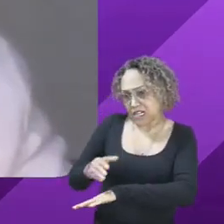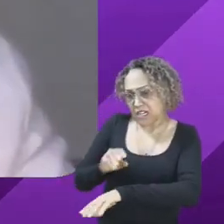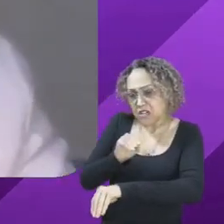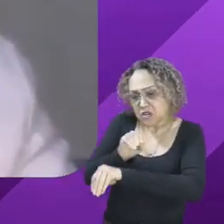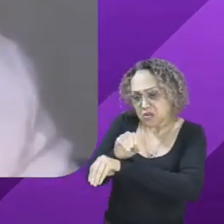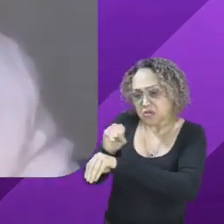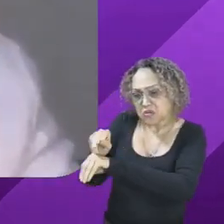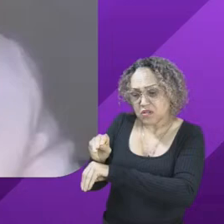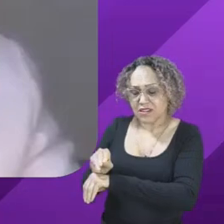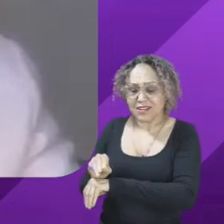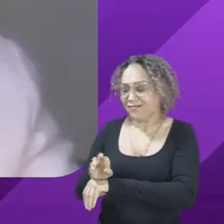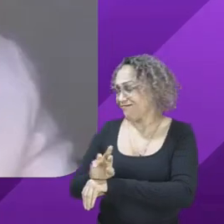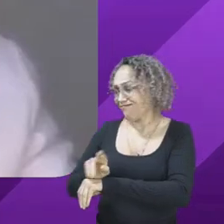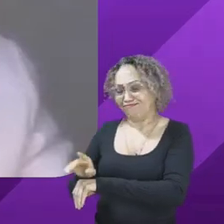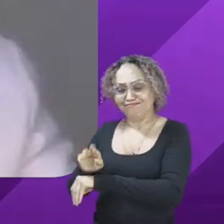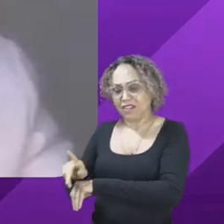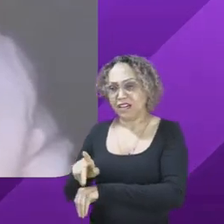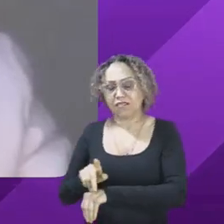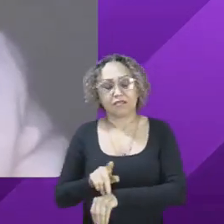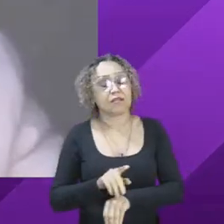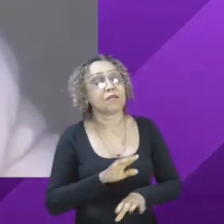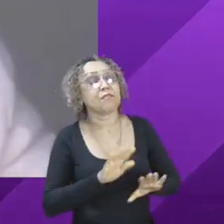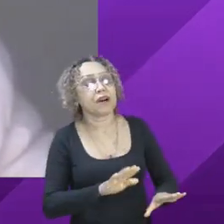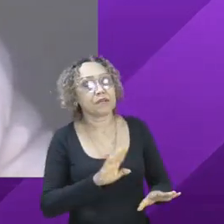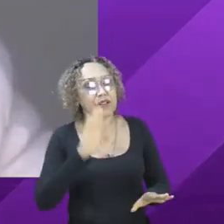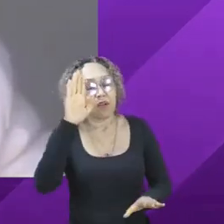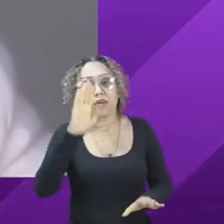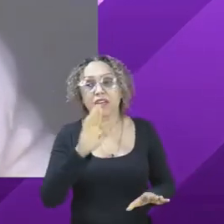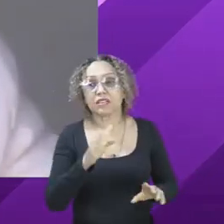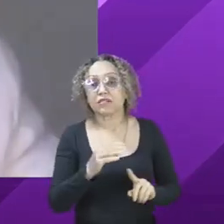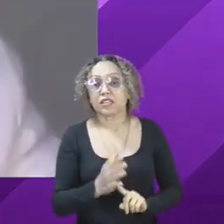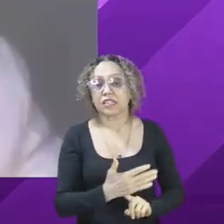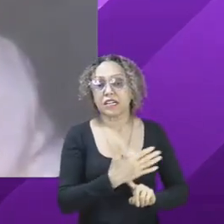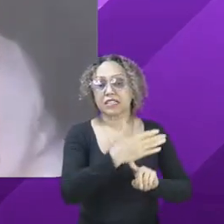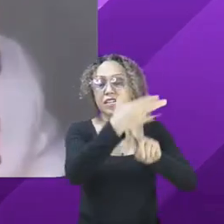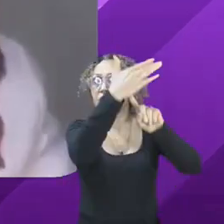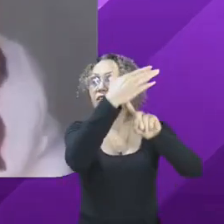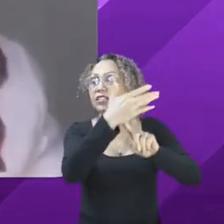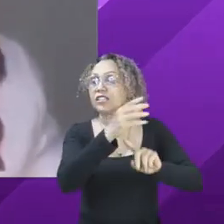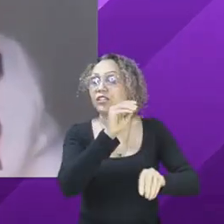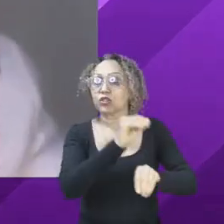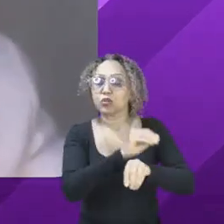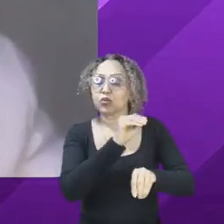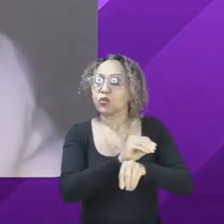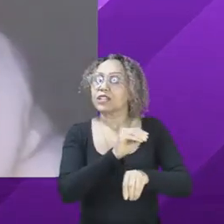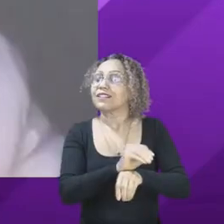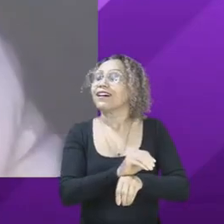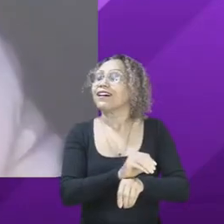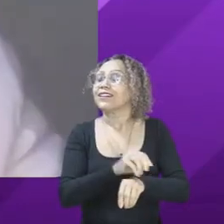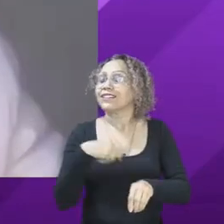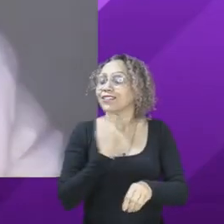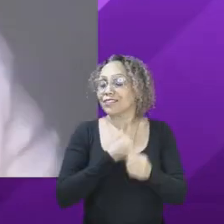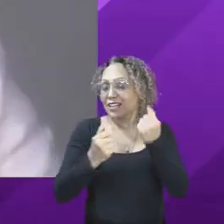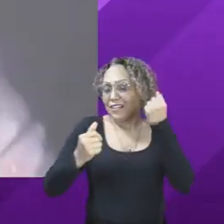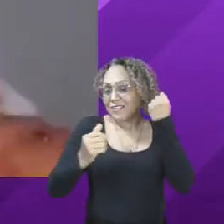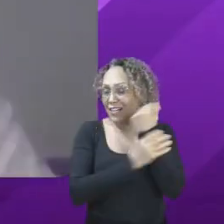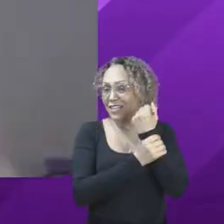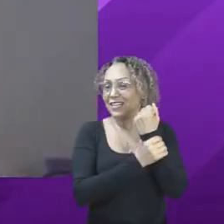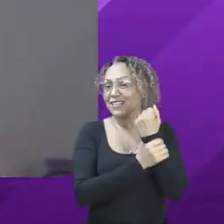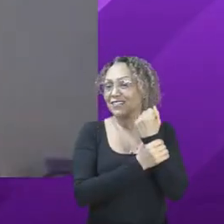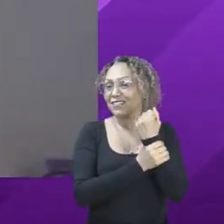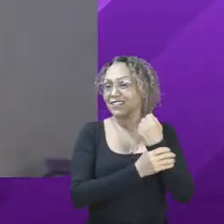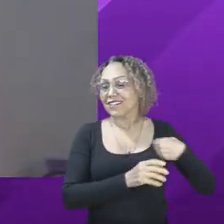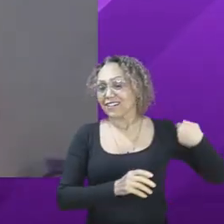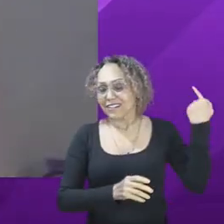de cuidado, principalmente no pós-abolição, nos garantiram com que a gente chegasse aqui no ano de 2025